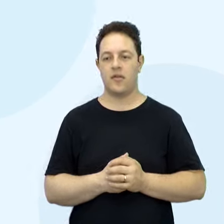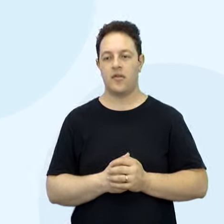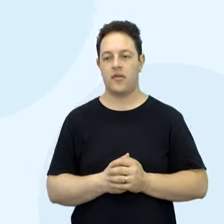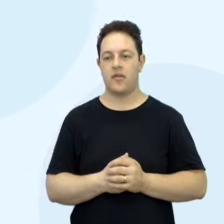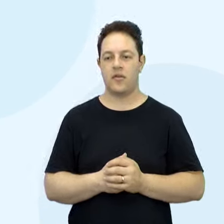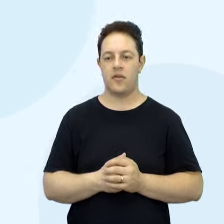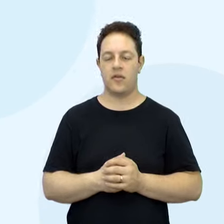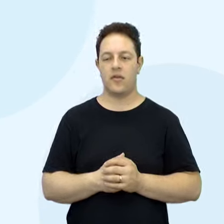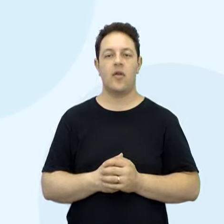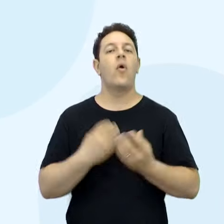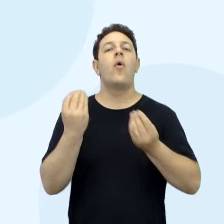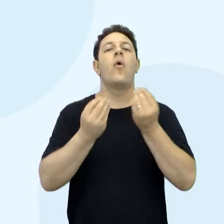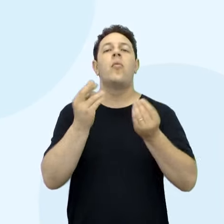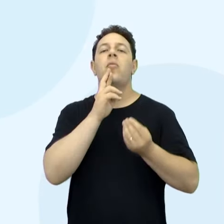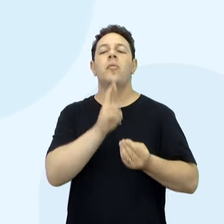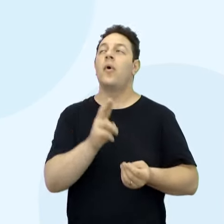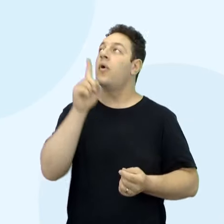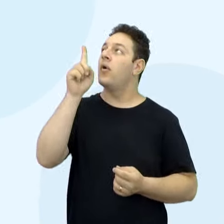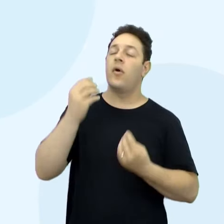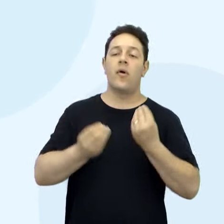Como será que a gente faz? Quantos?